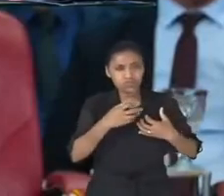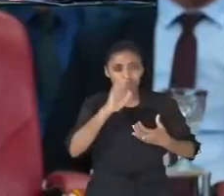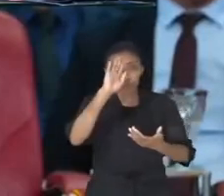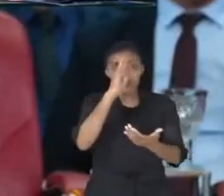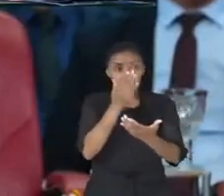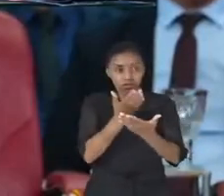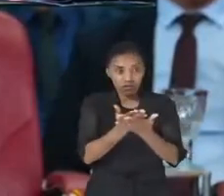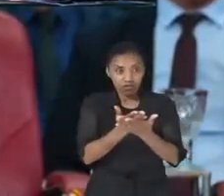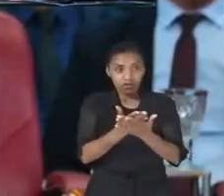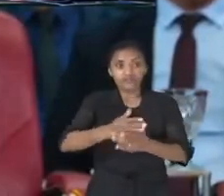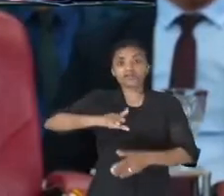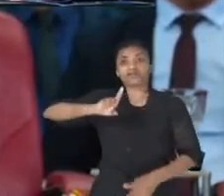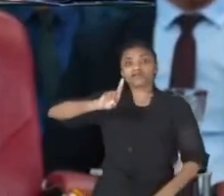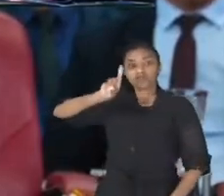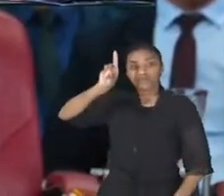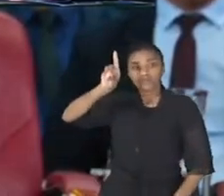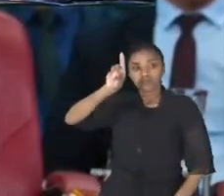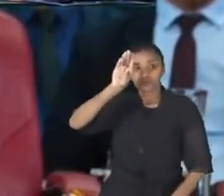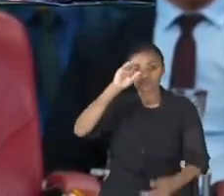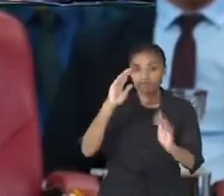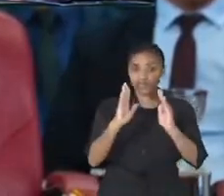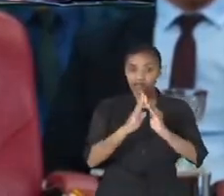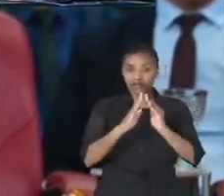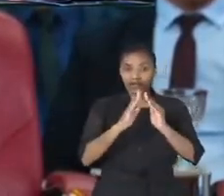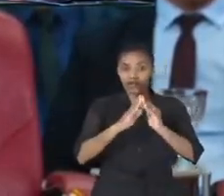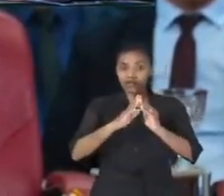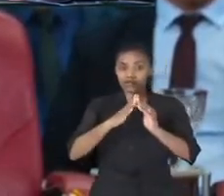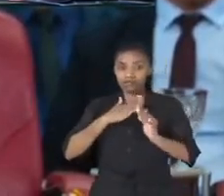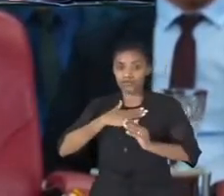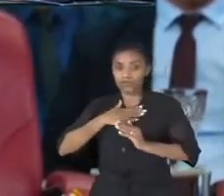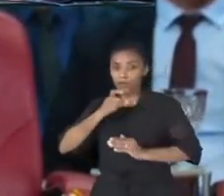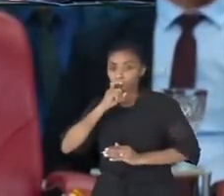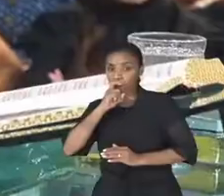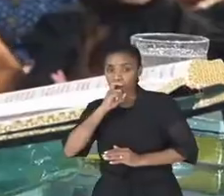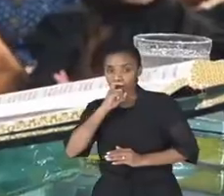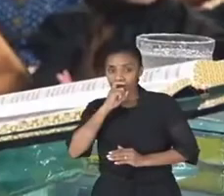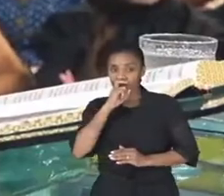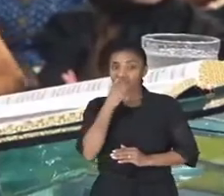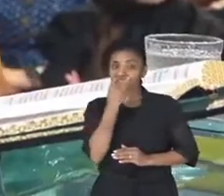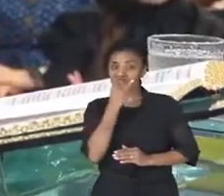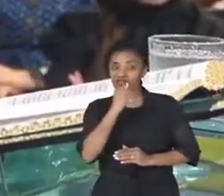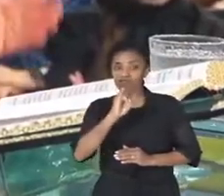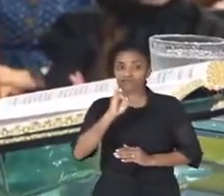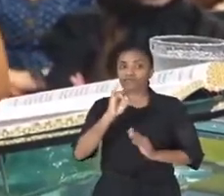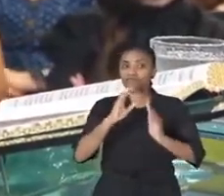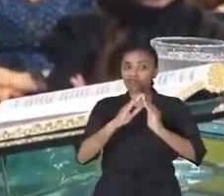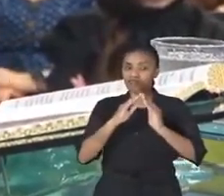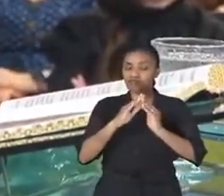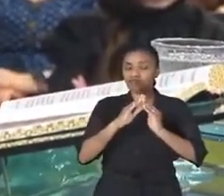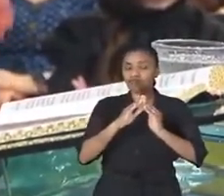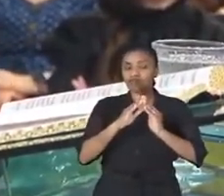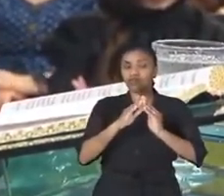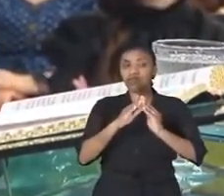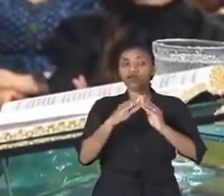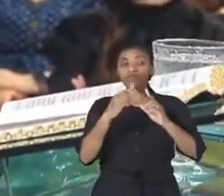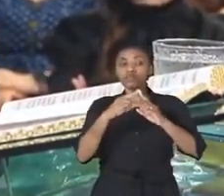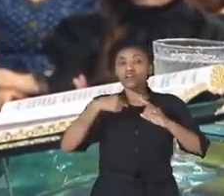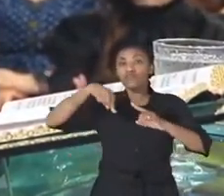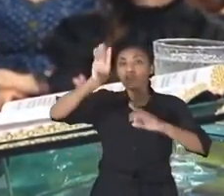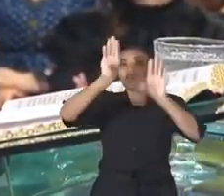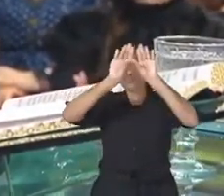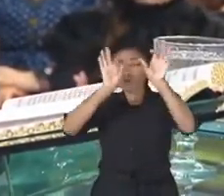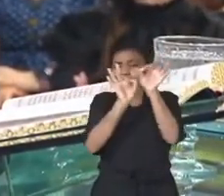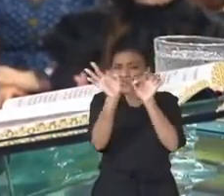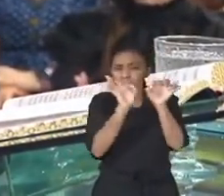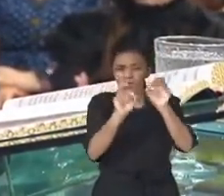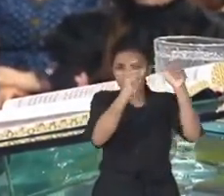credes em Deus, porque na casa de meu pai, se não fosse assim, porque vou preparar-vos